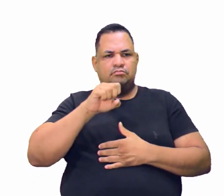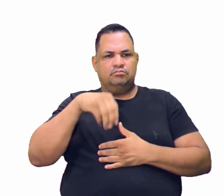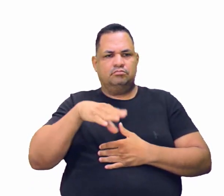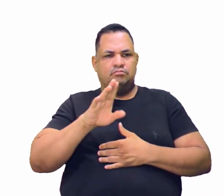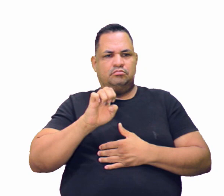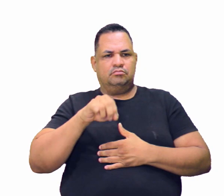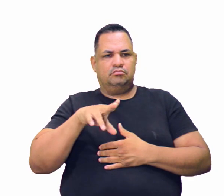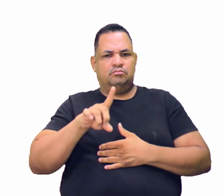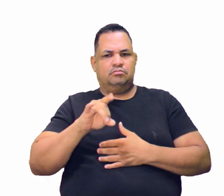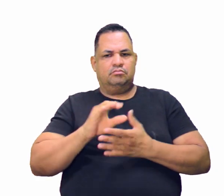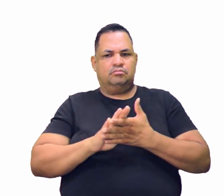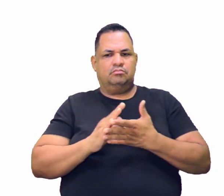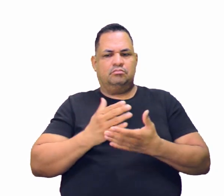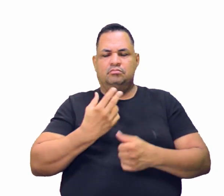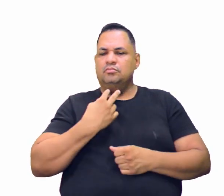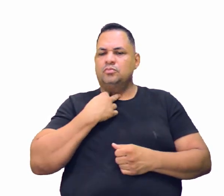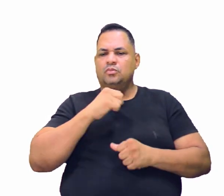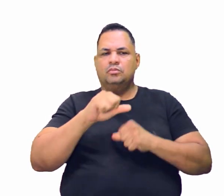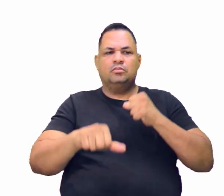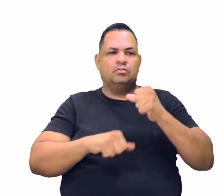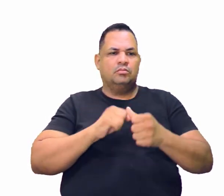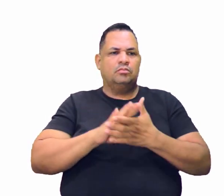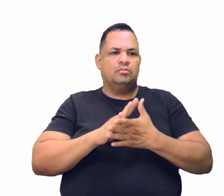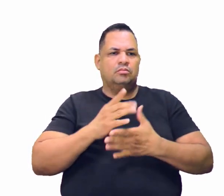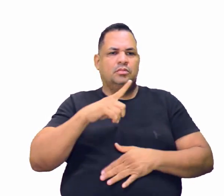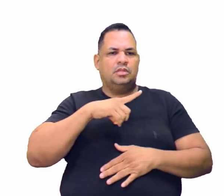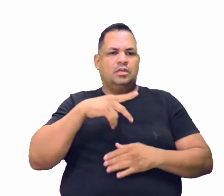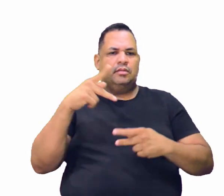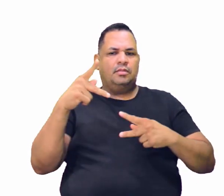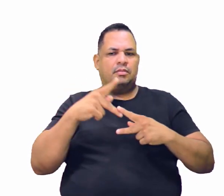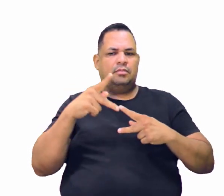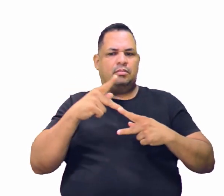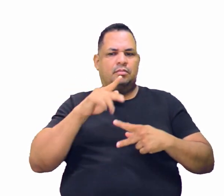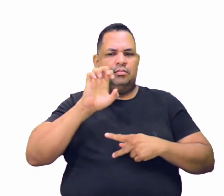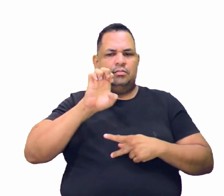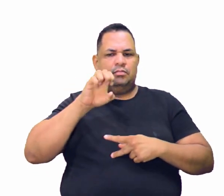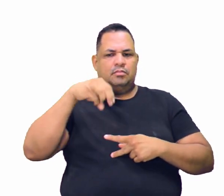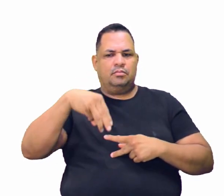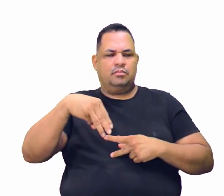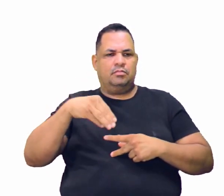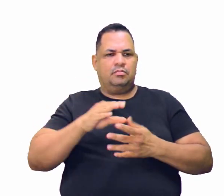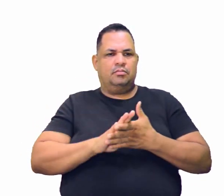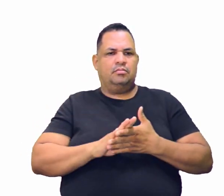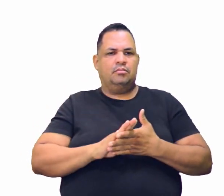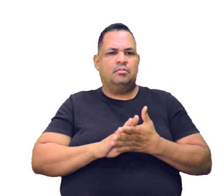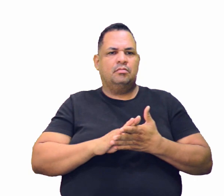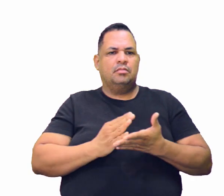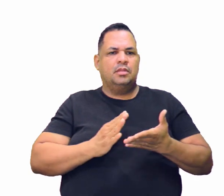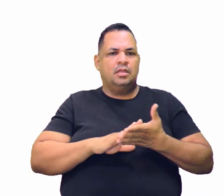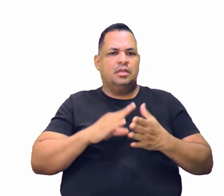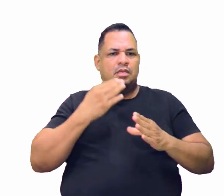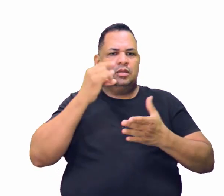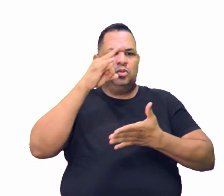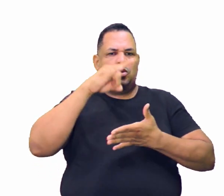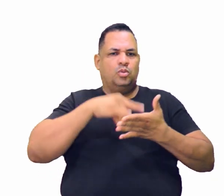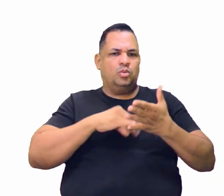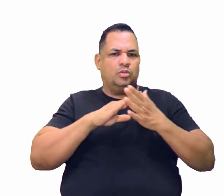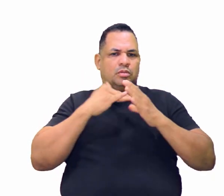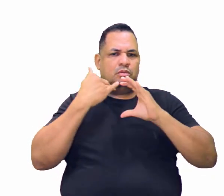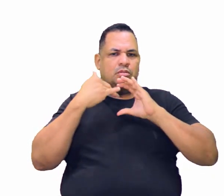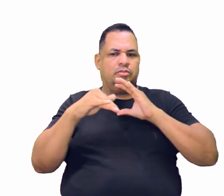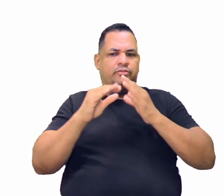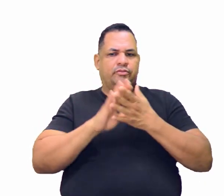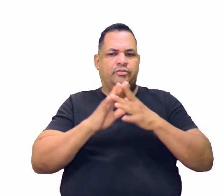a preposição em fica invariável. Ó, em anexo ao requerimento, envio algumas